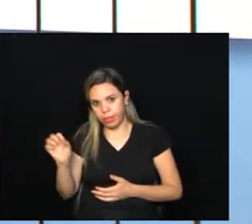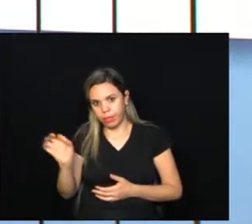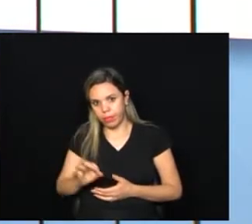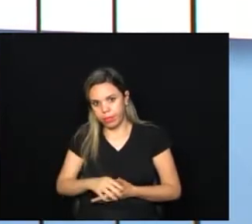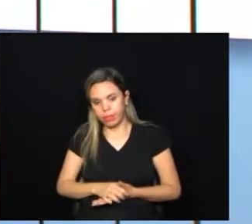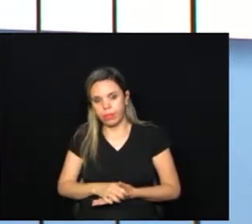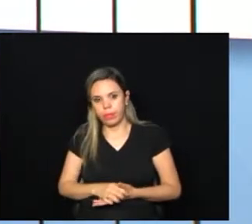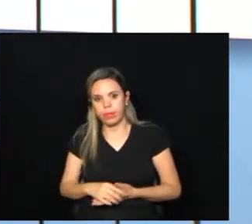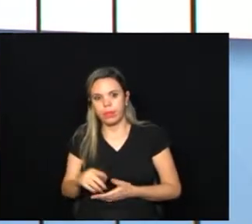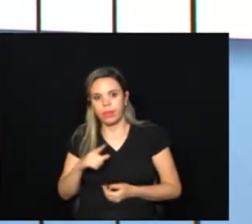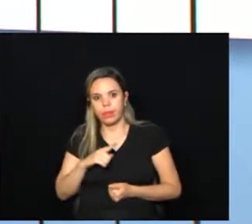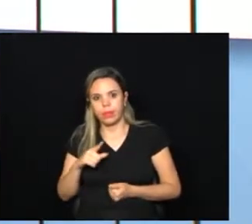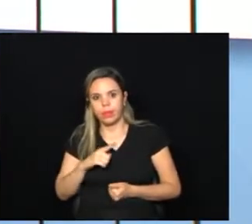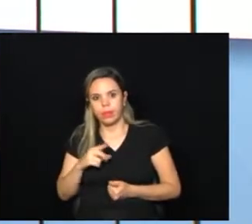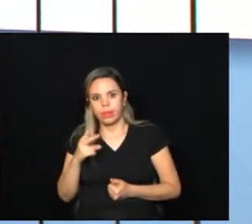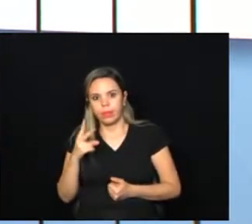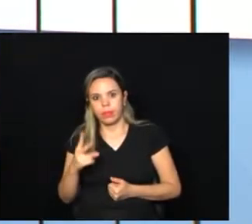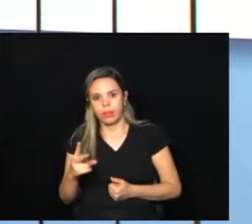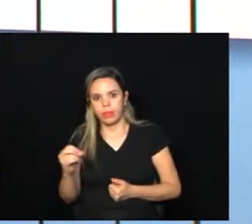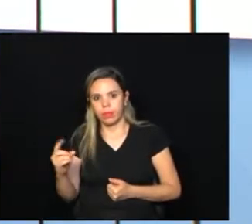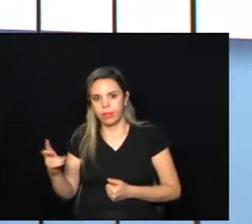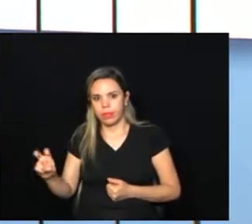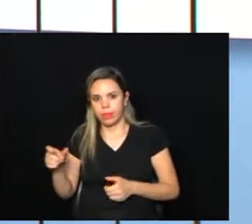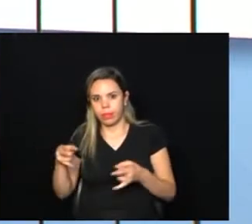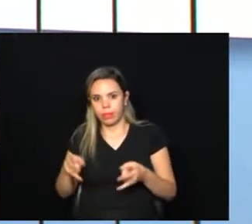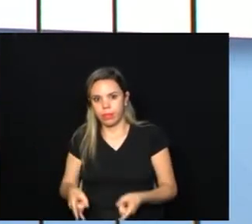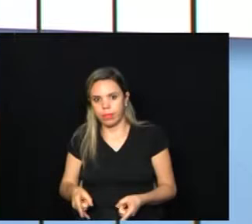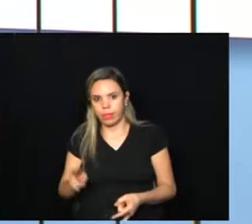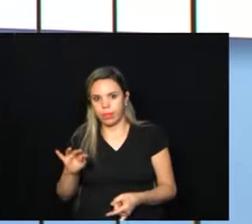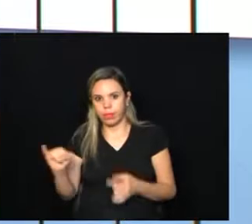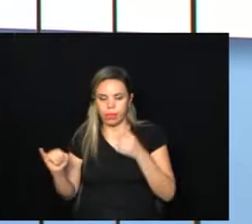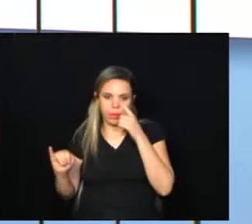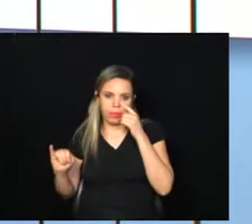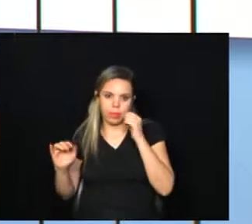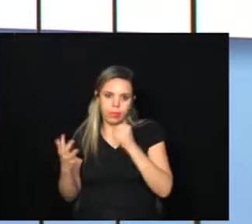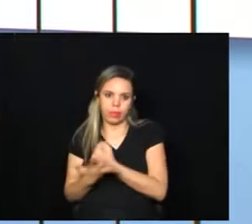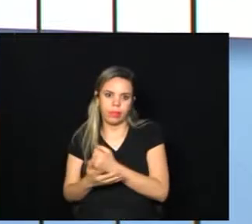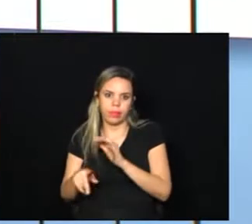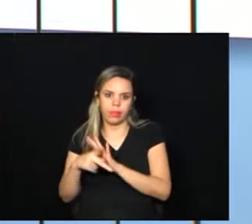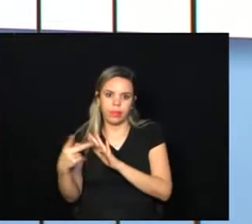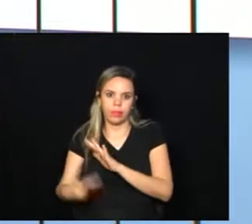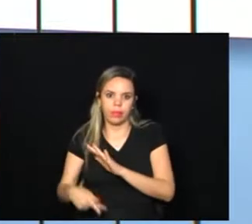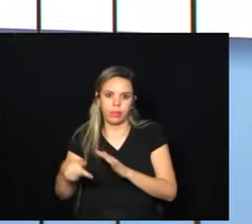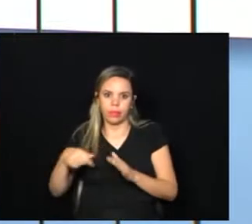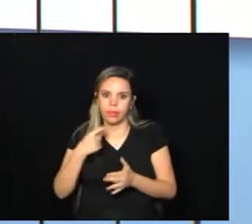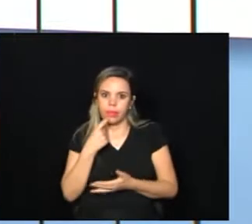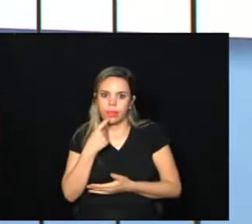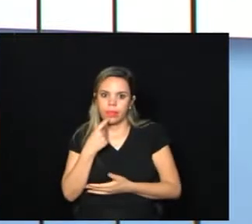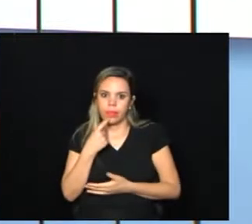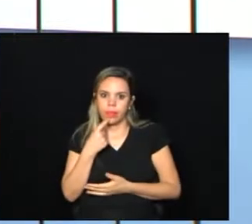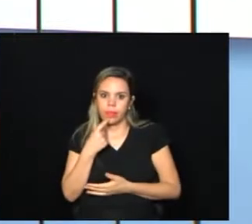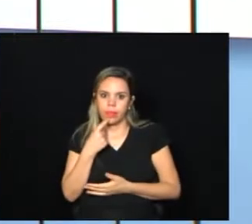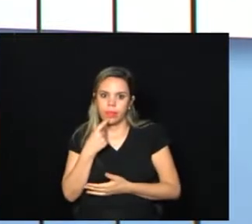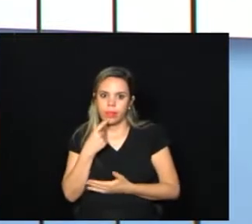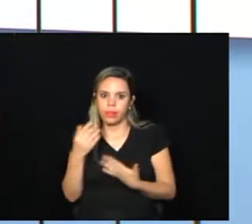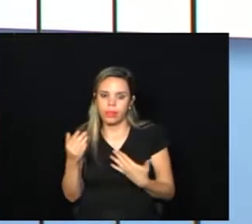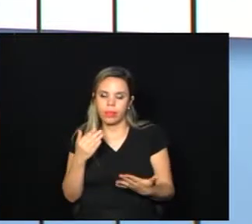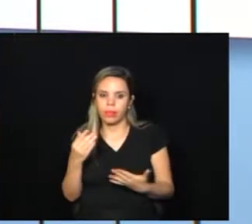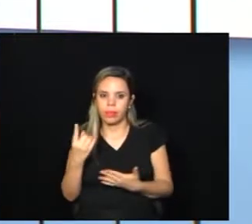74,88%, porque nós temos 215 leitos de UTI Covid exclusivos aqui em Campinas, dos